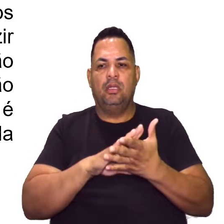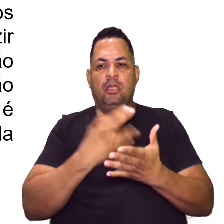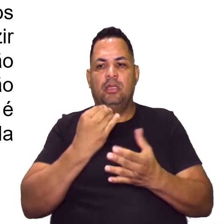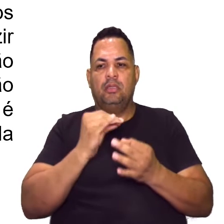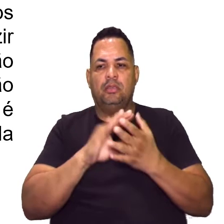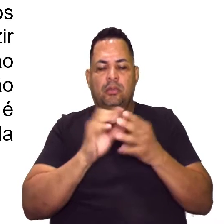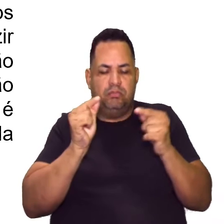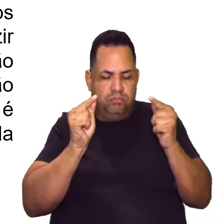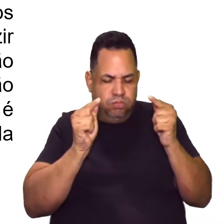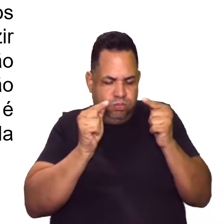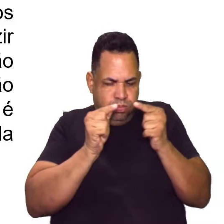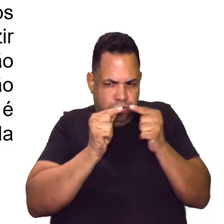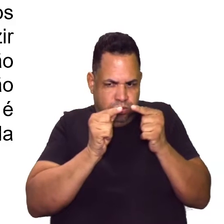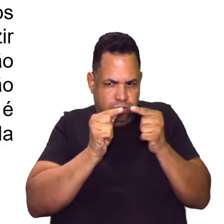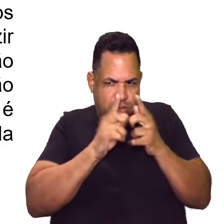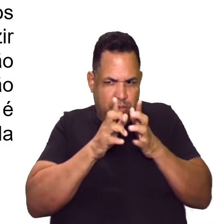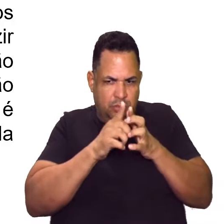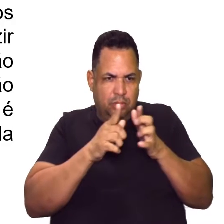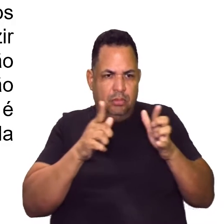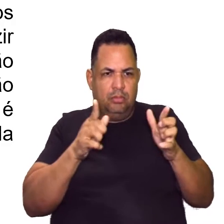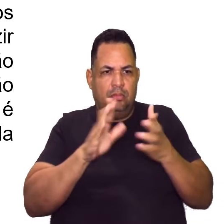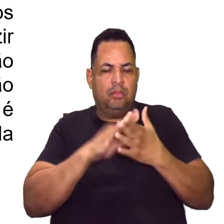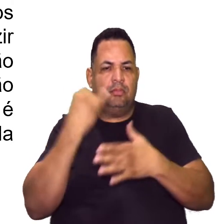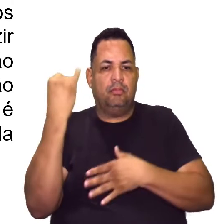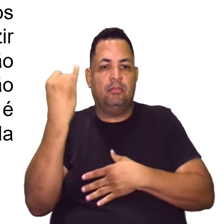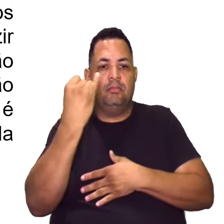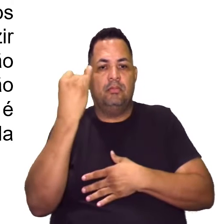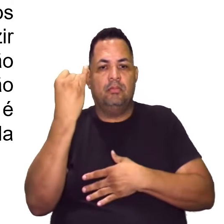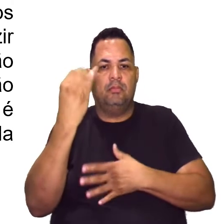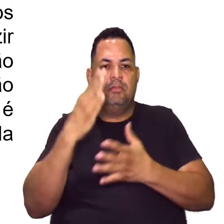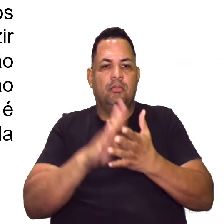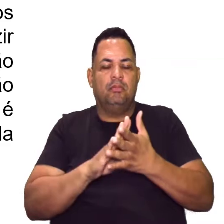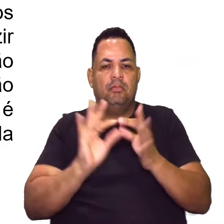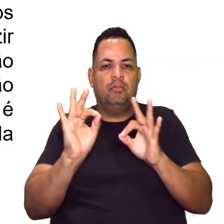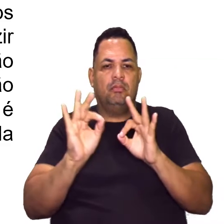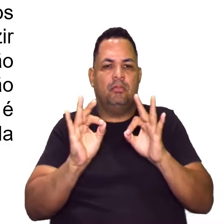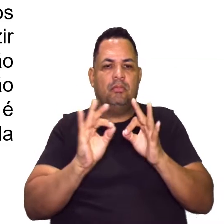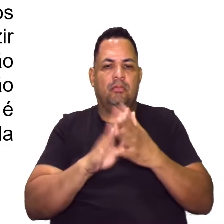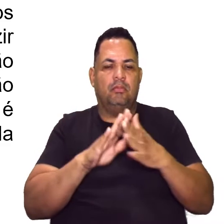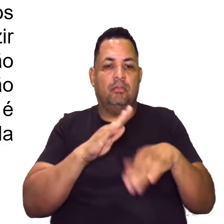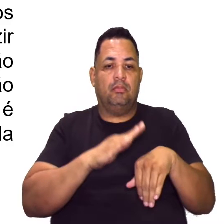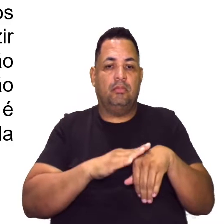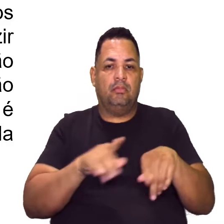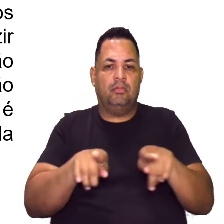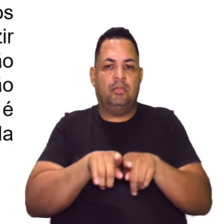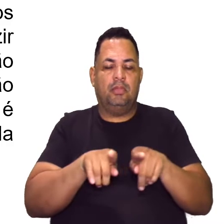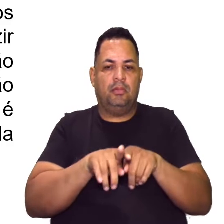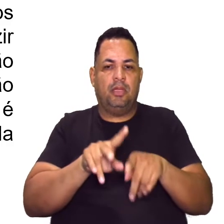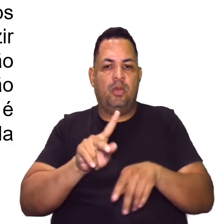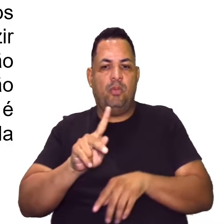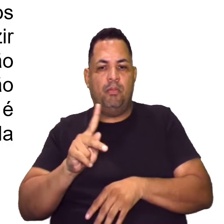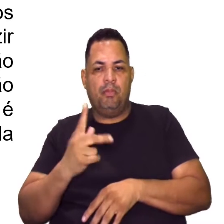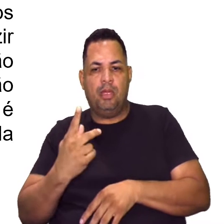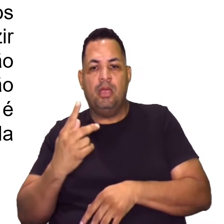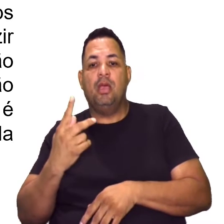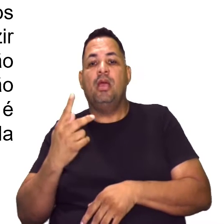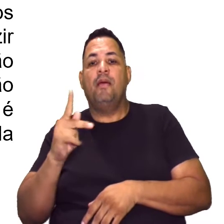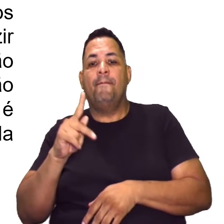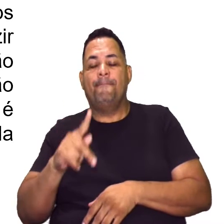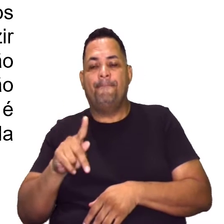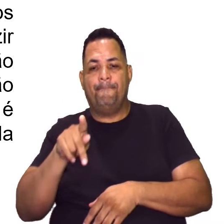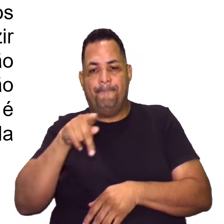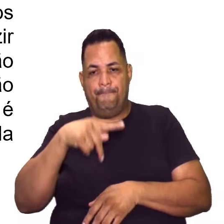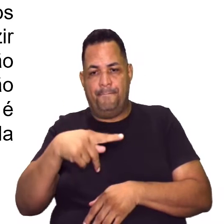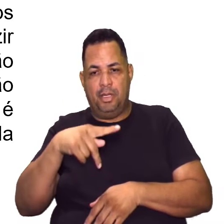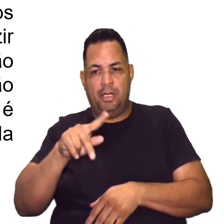e micronutrientes essenciais. Além dos nutrientes, o pH é